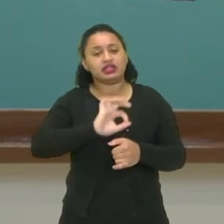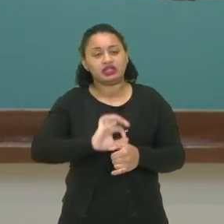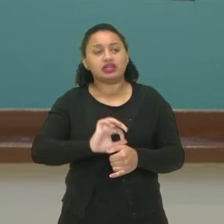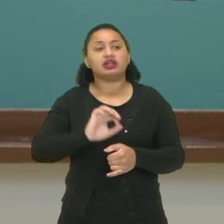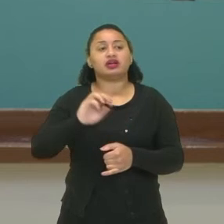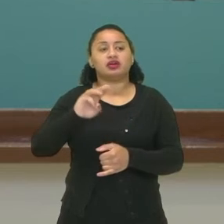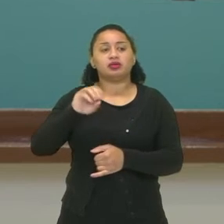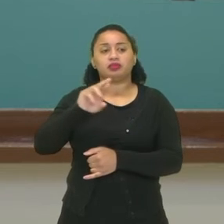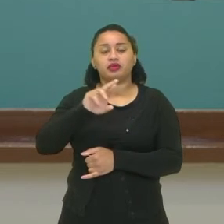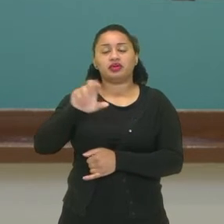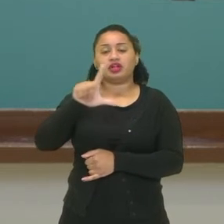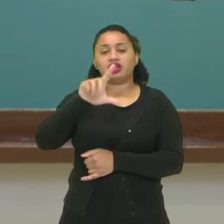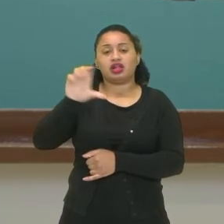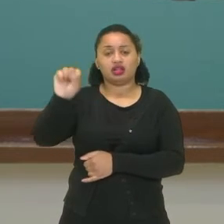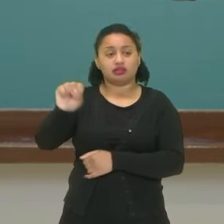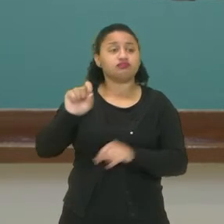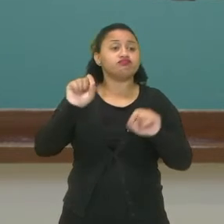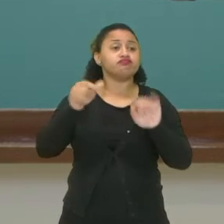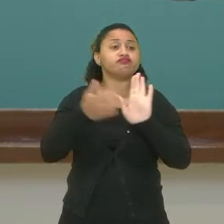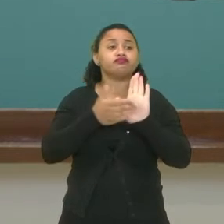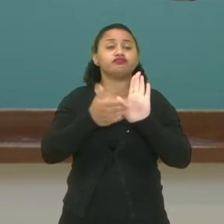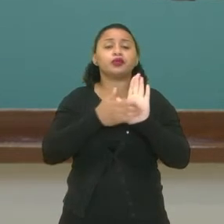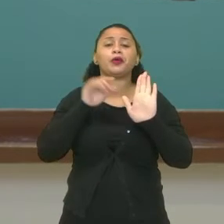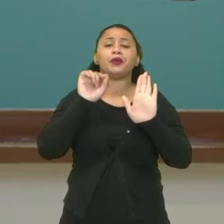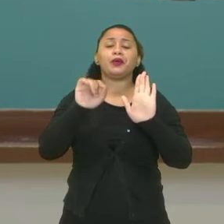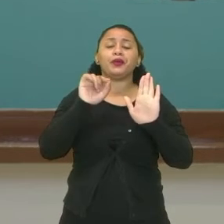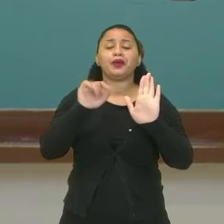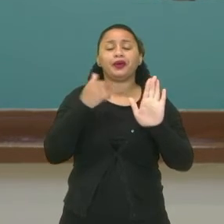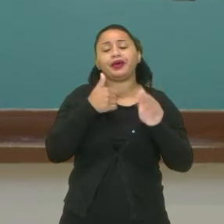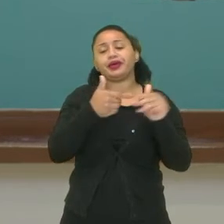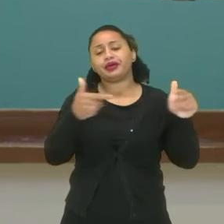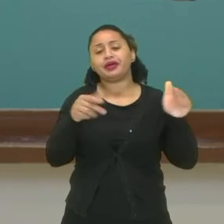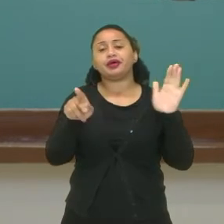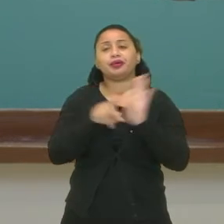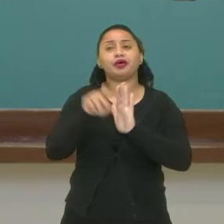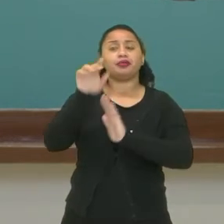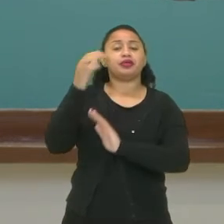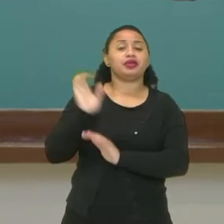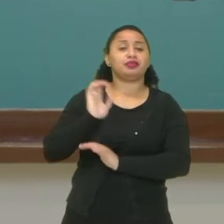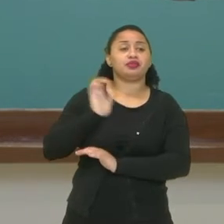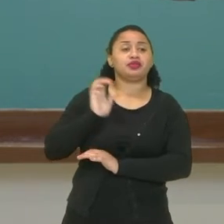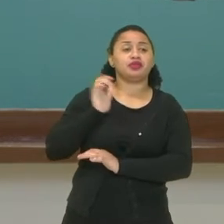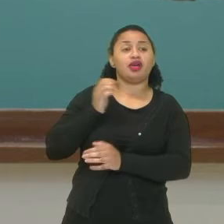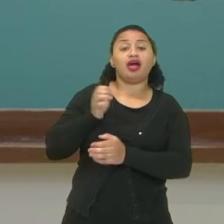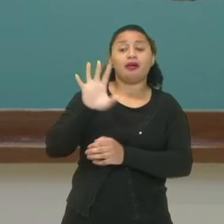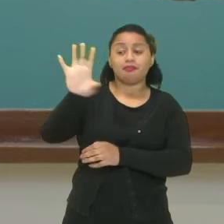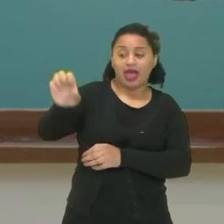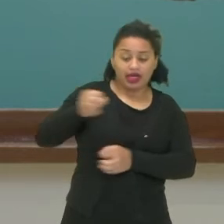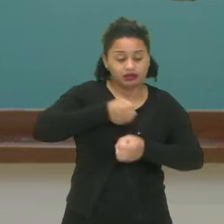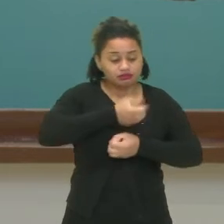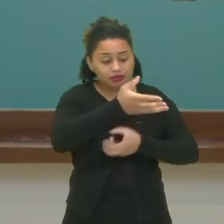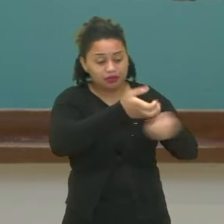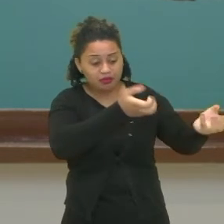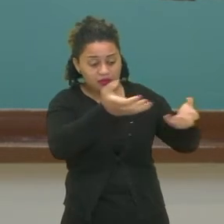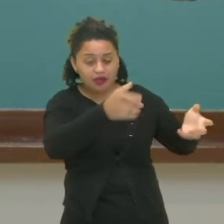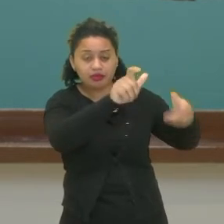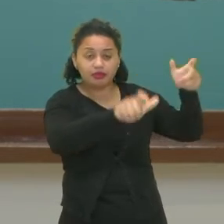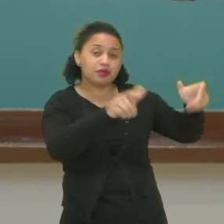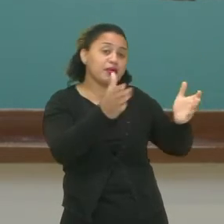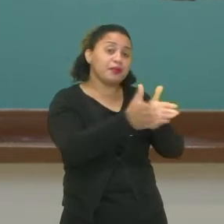né? Ele propunha que fossem tomados os bens dos ricos e distribuídos aos pobres, o que, novamente, é